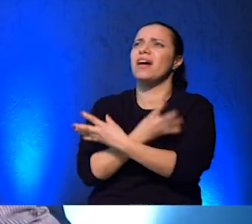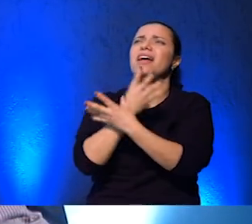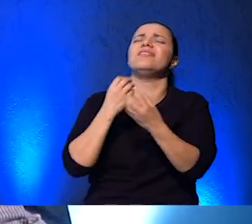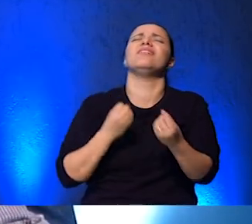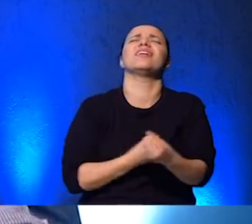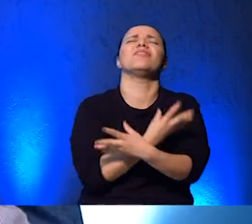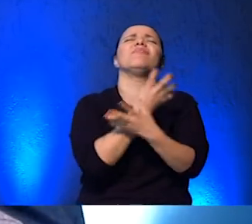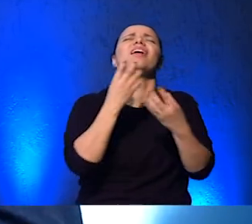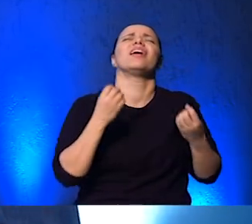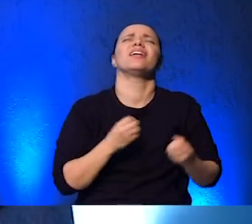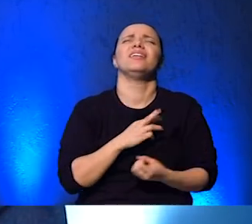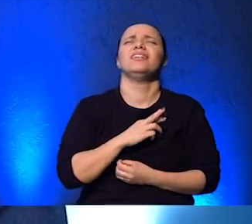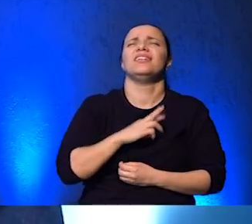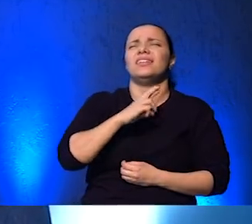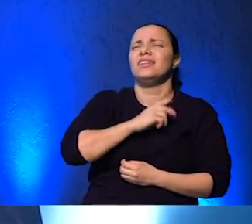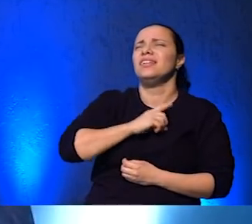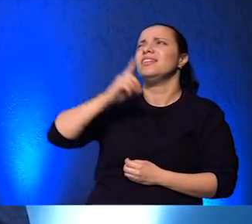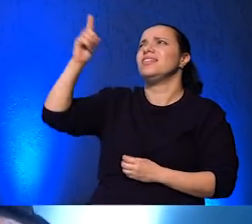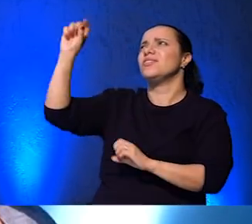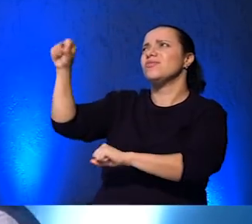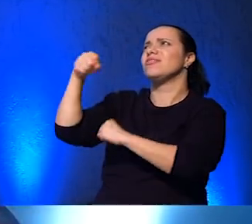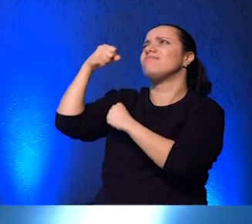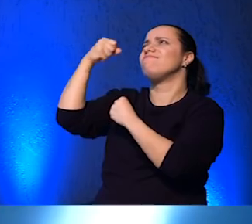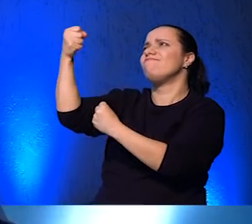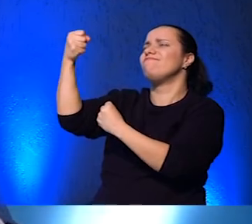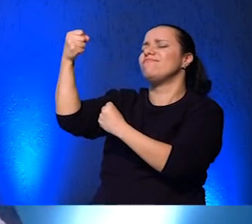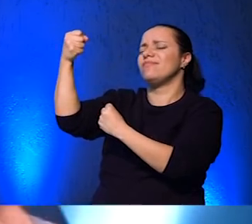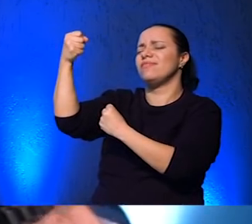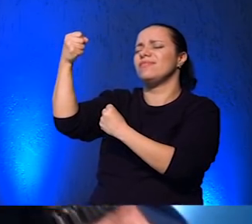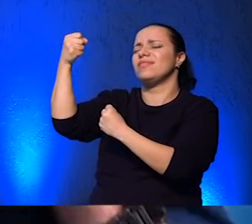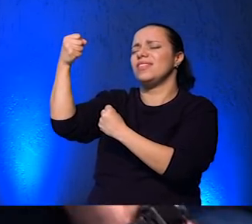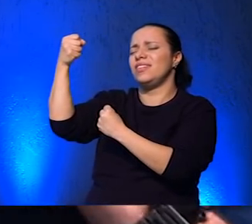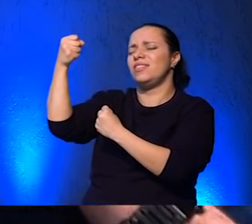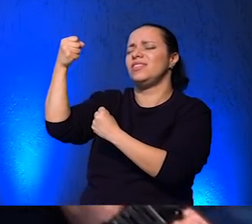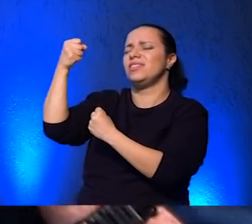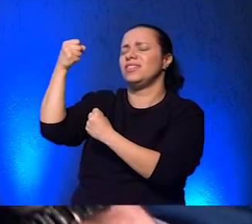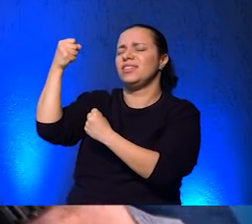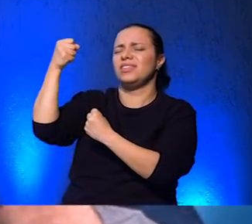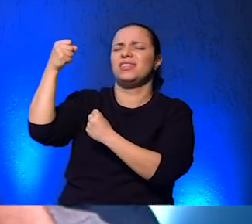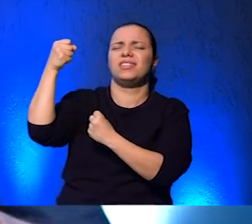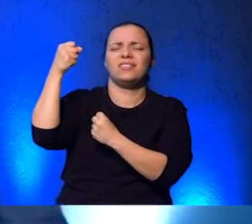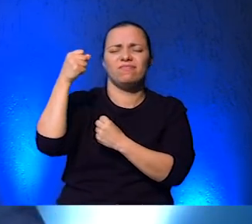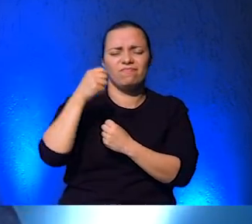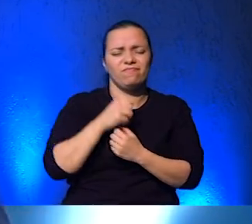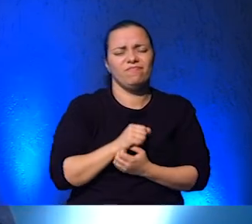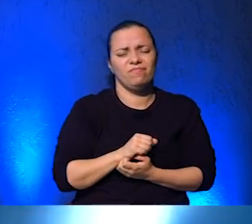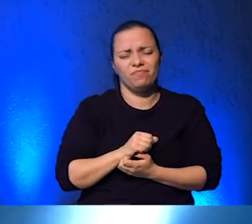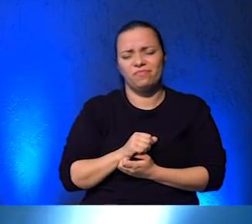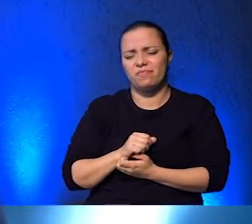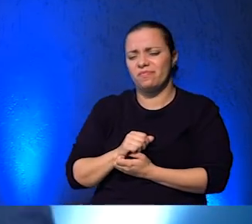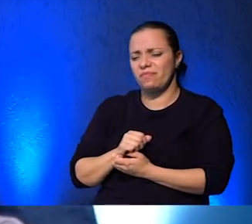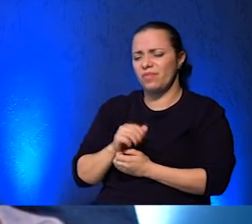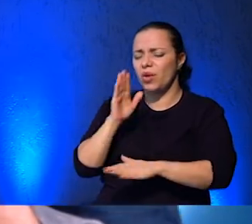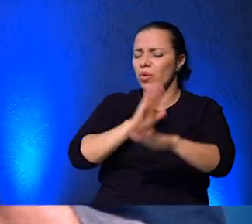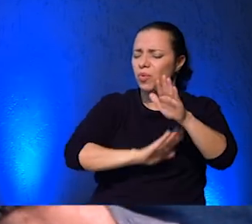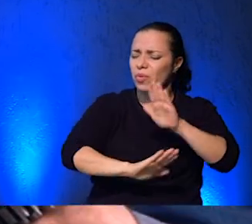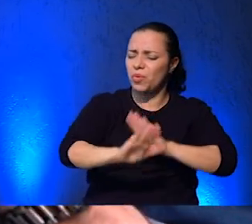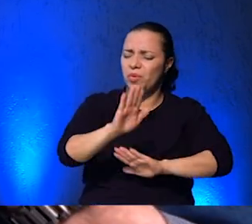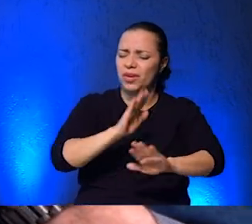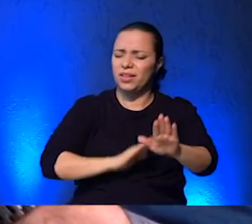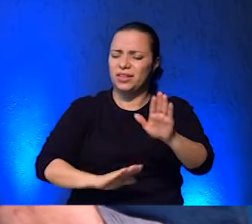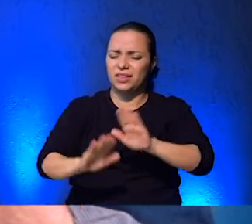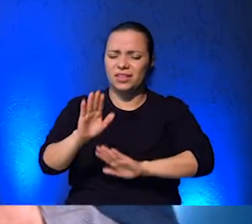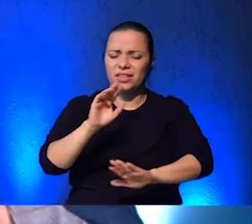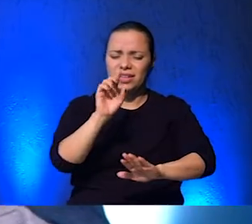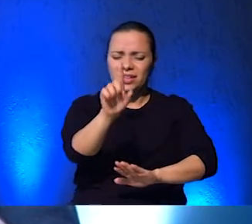deus poderoso é linda sua casa e eu abrir essa família